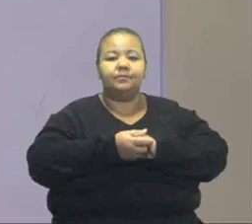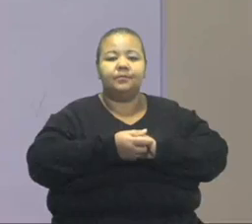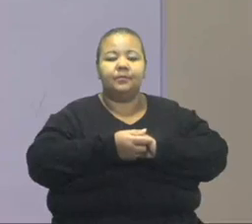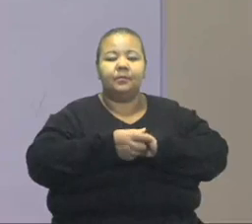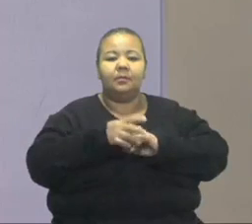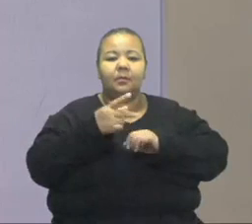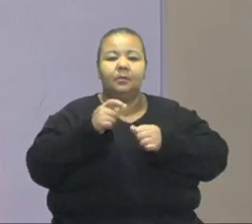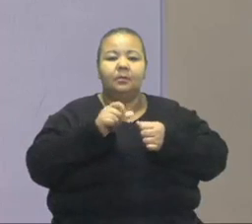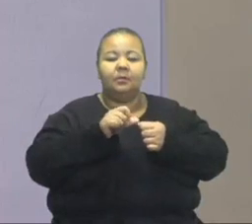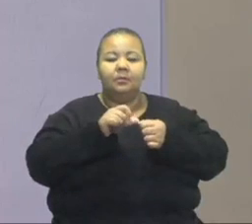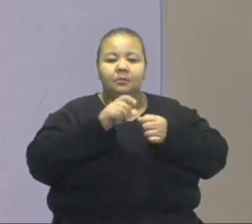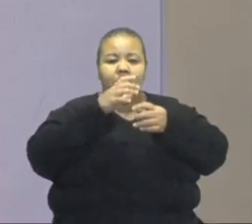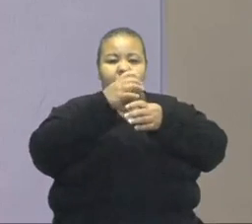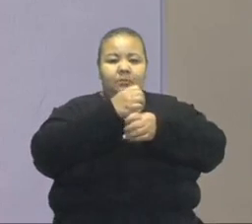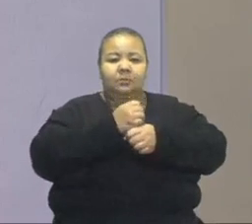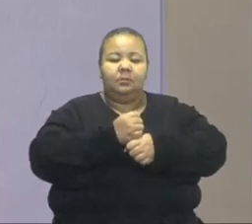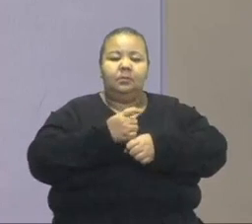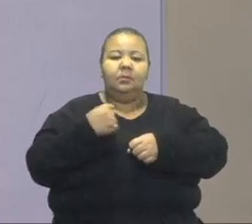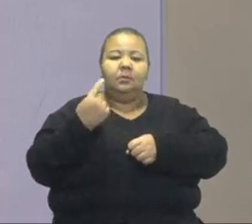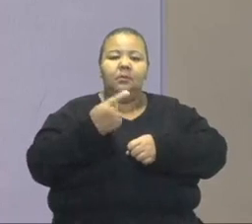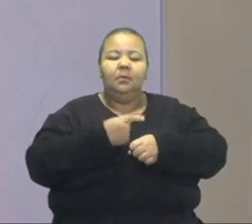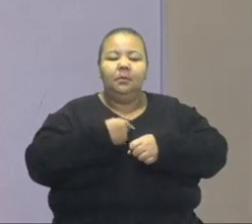essa situação, nós temos que